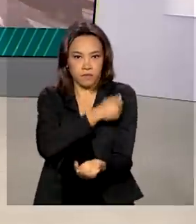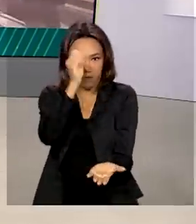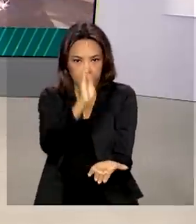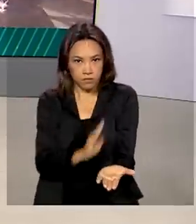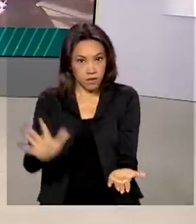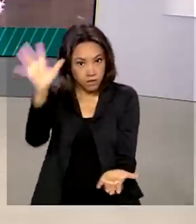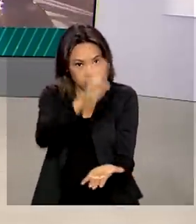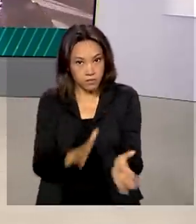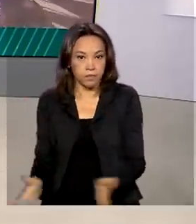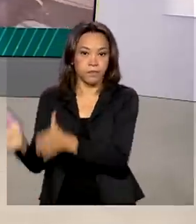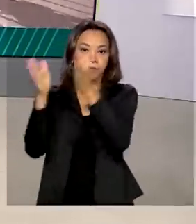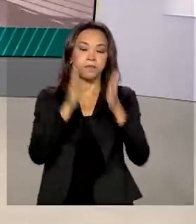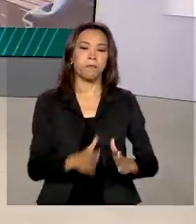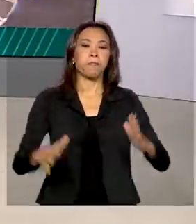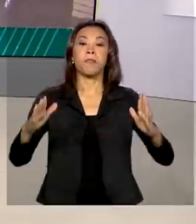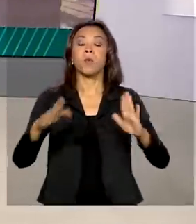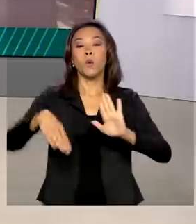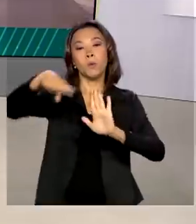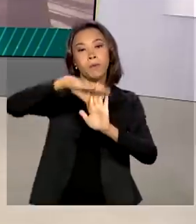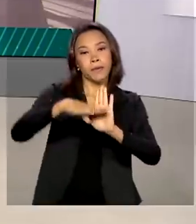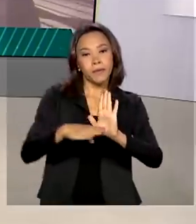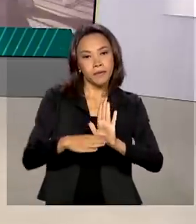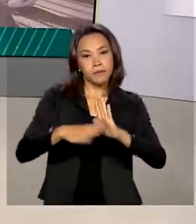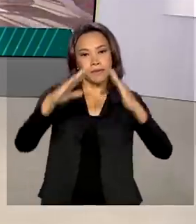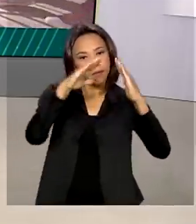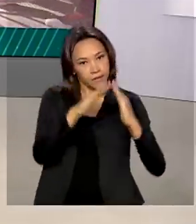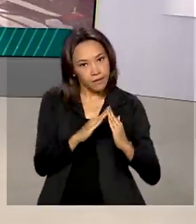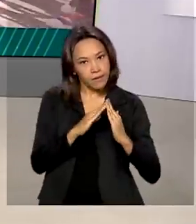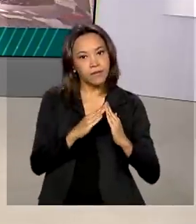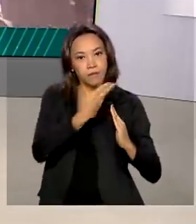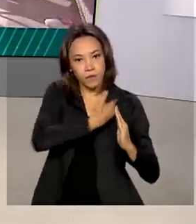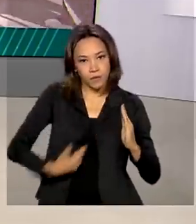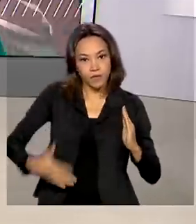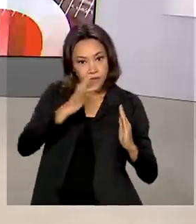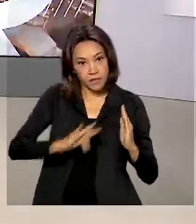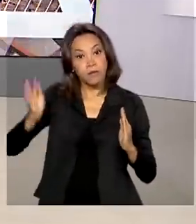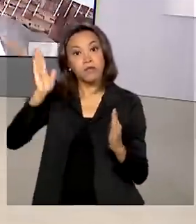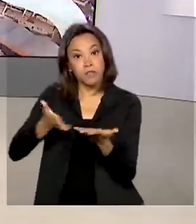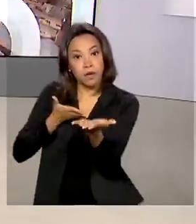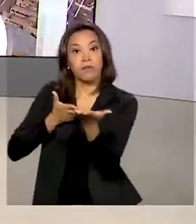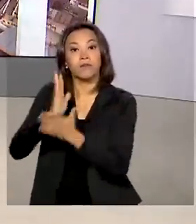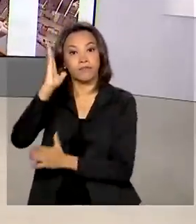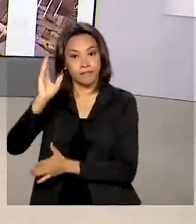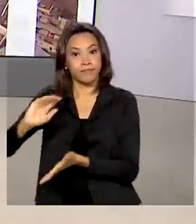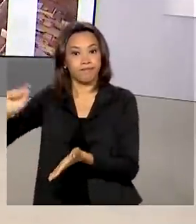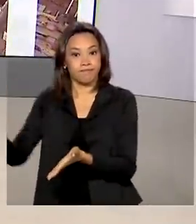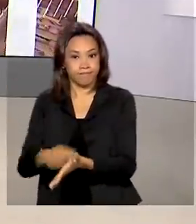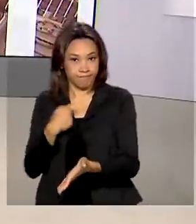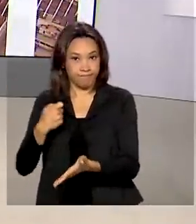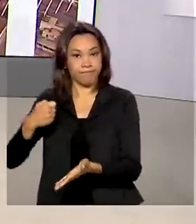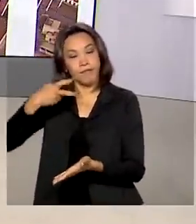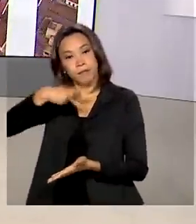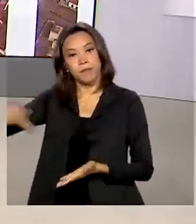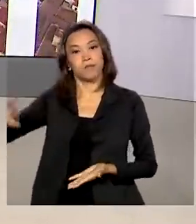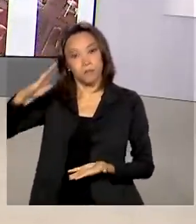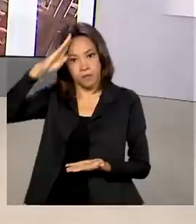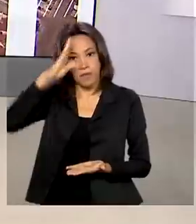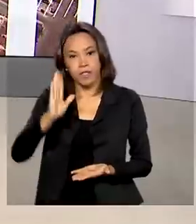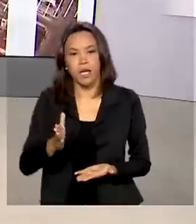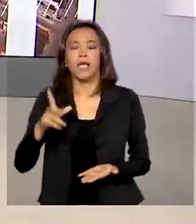o programa habitacional casa verde e amarela foi sancionado pelo presidente Jair bolsonaro o novo Marco legal